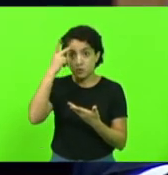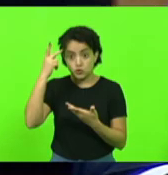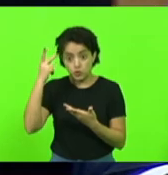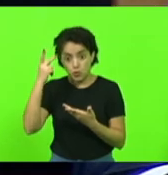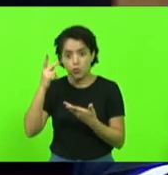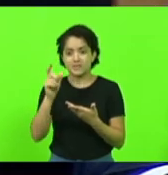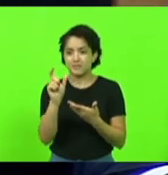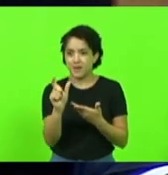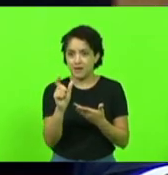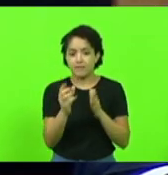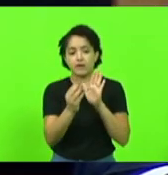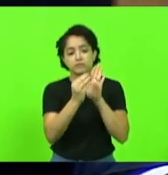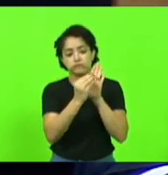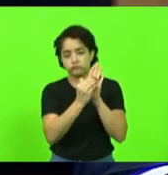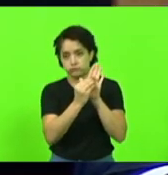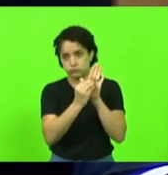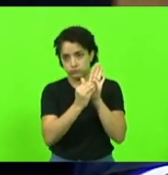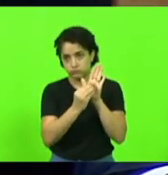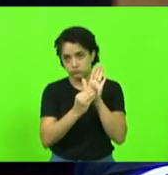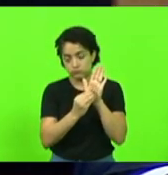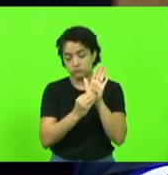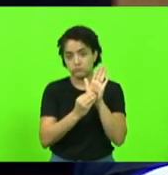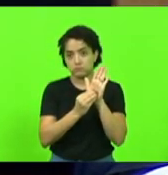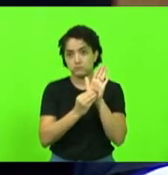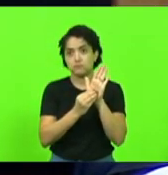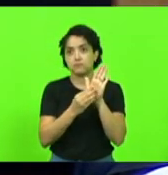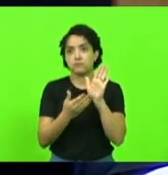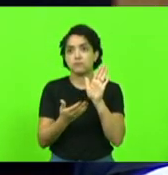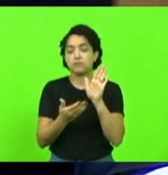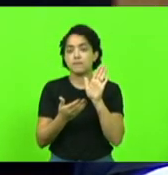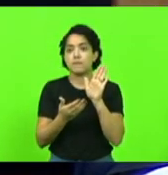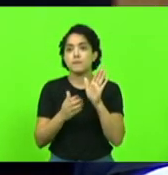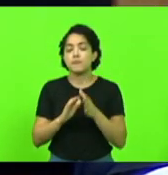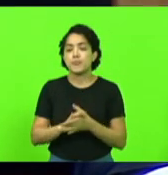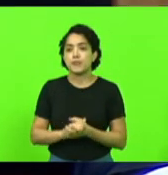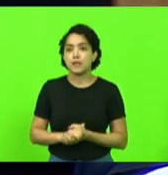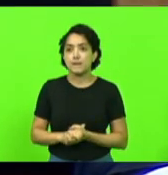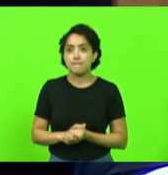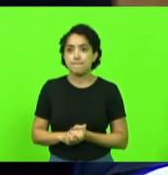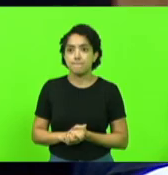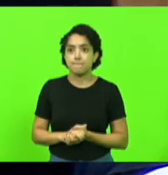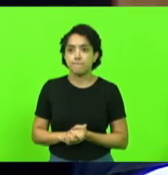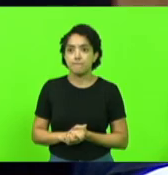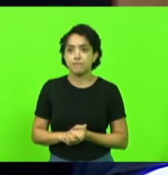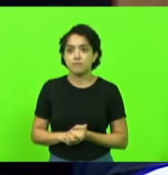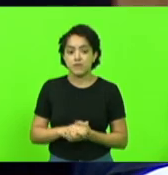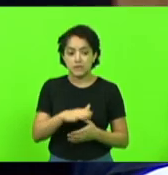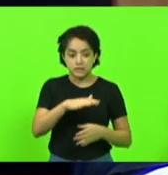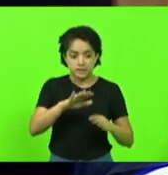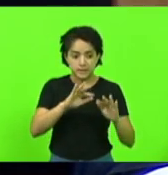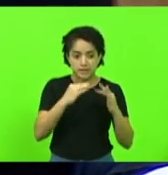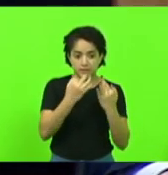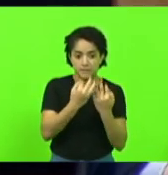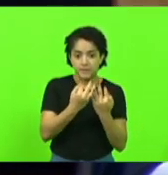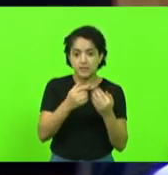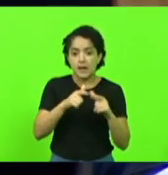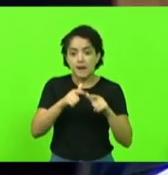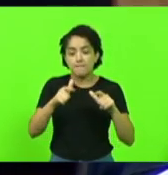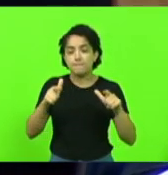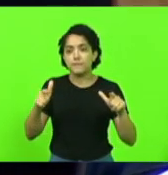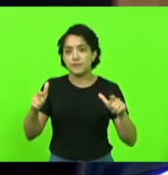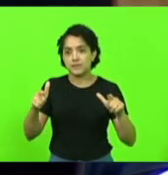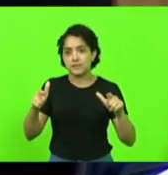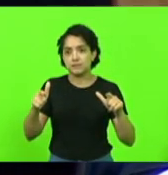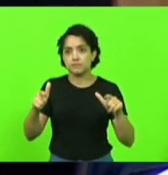a agressão familiar, no âmbito desse seio familiar, a gente consegue ampliar. Então, eu não vejo